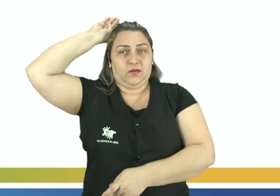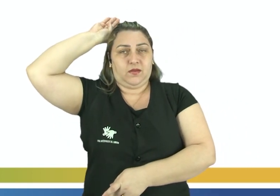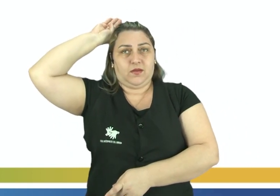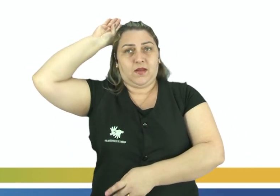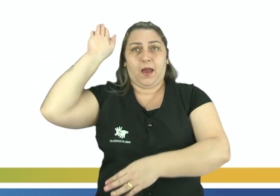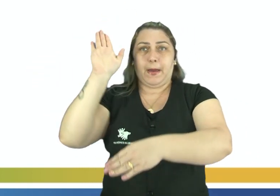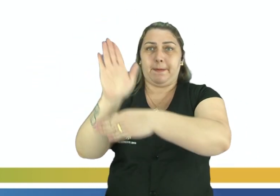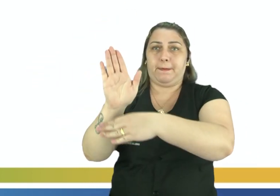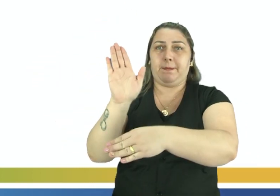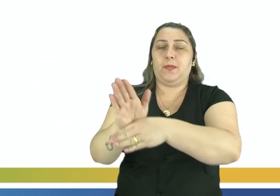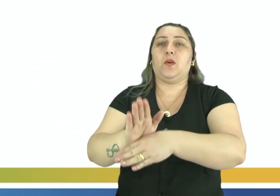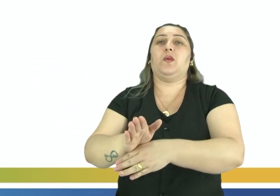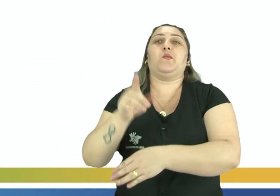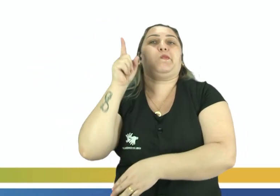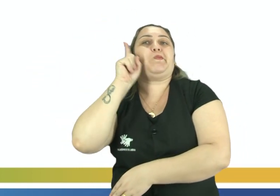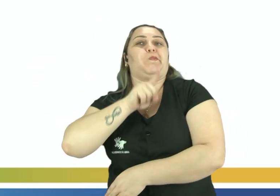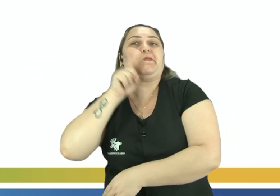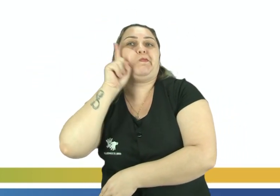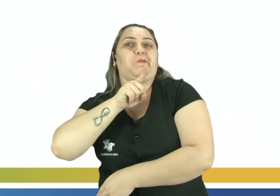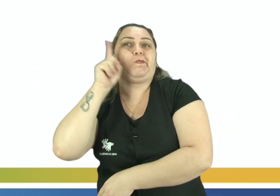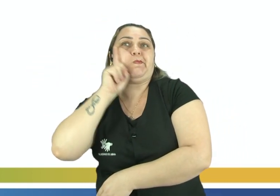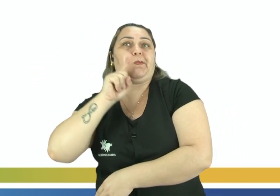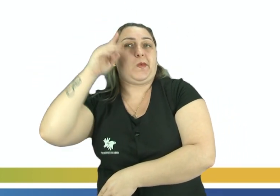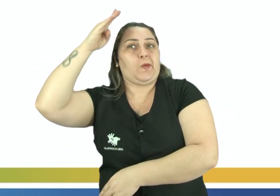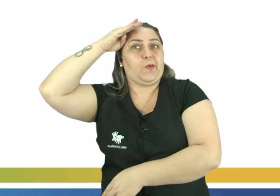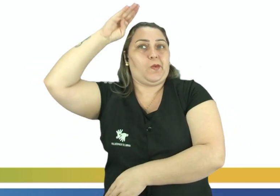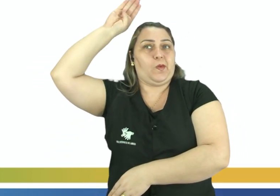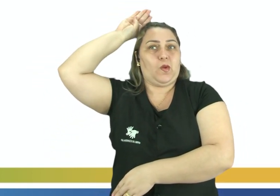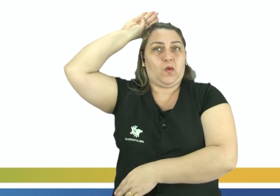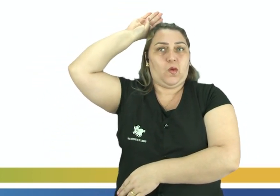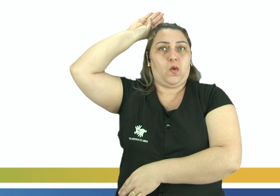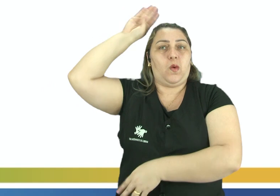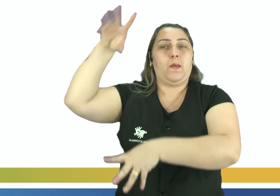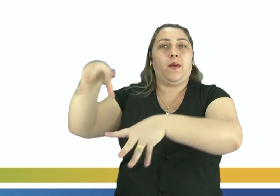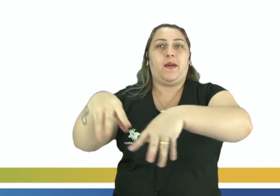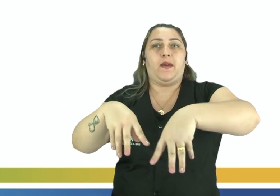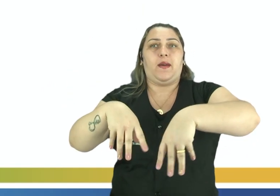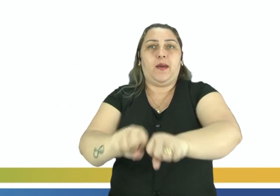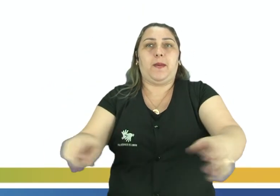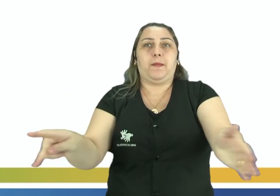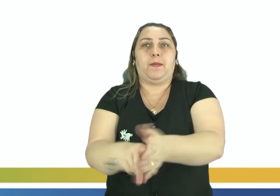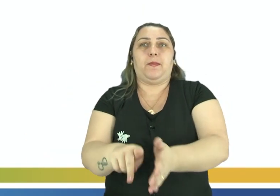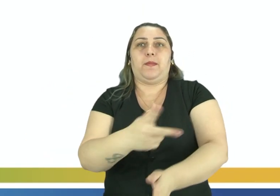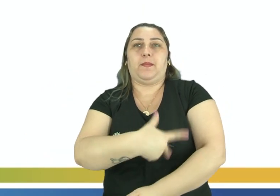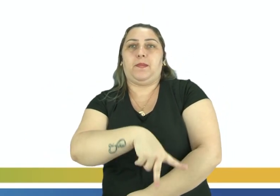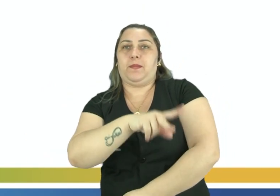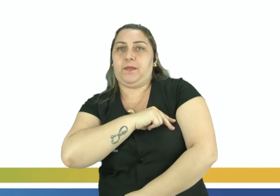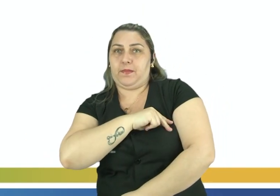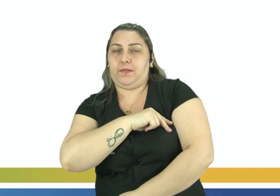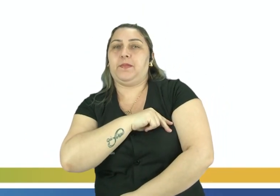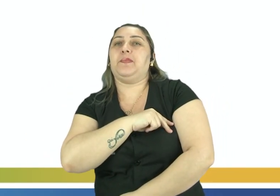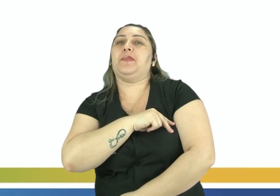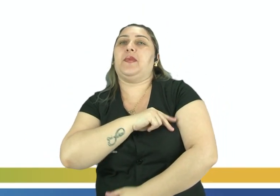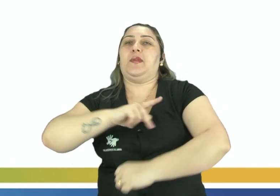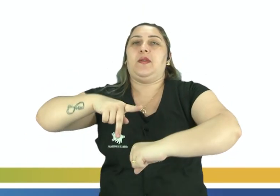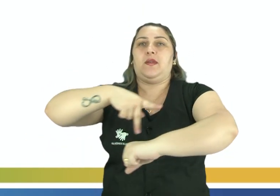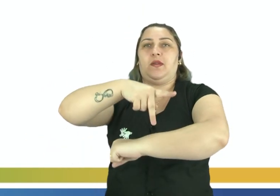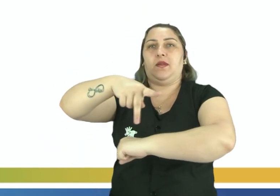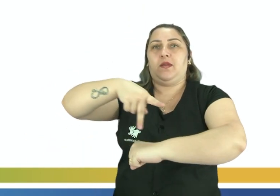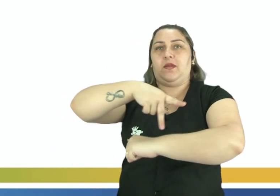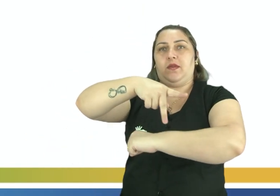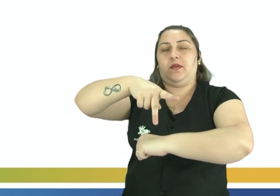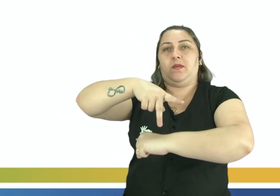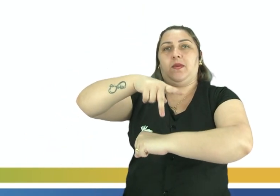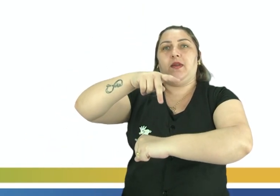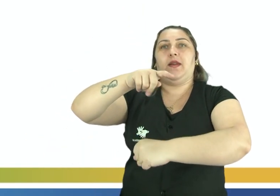Unidos. Lembrando que até então Cuba pertencia aos domínios espanhóis, como boa parte dos países da América